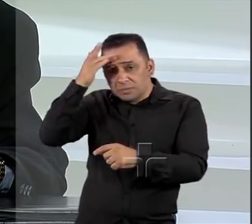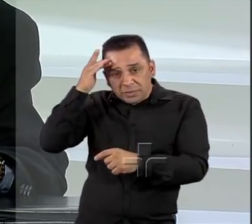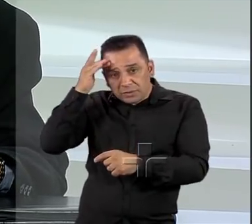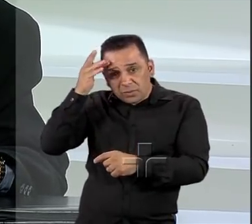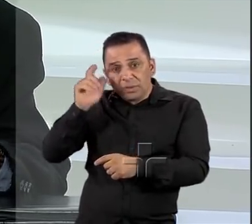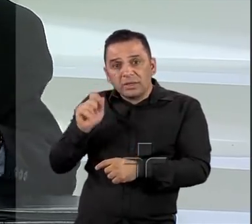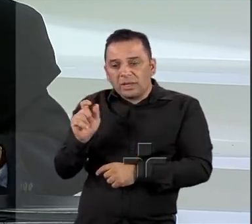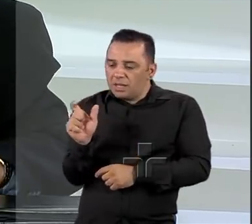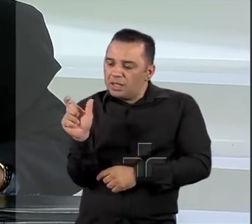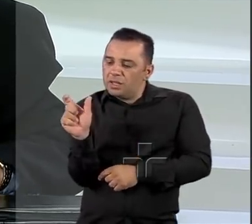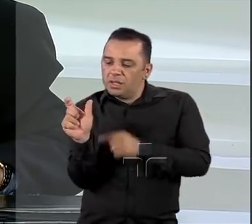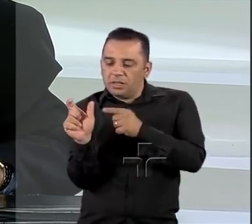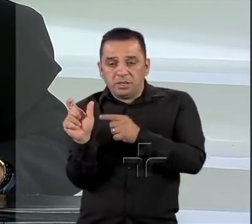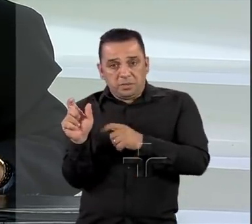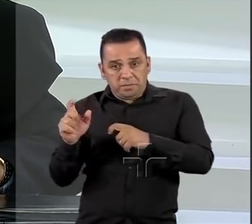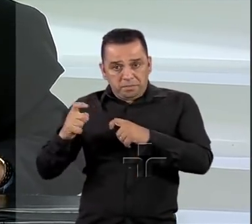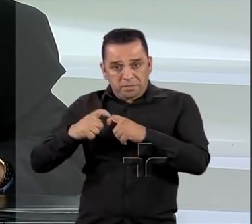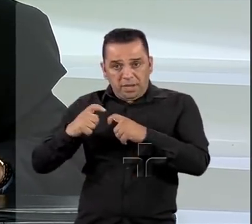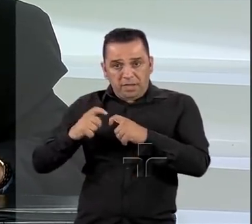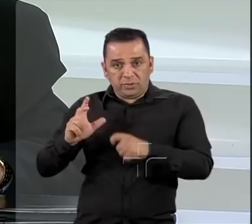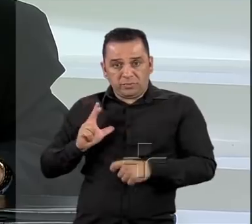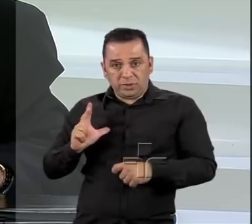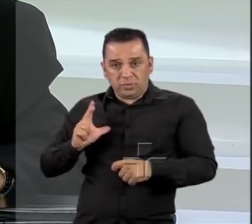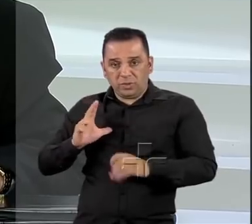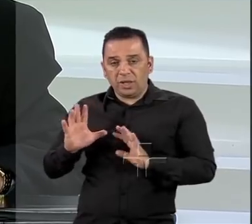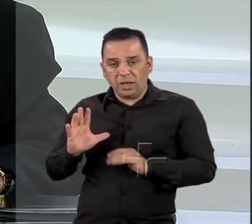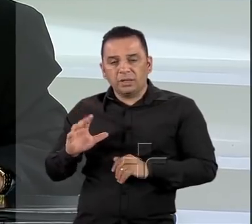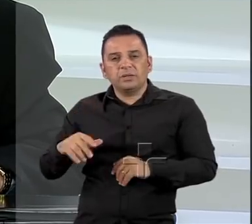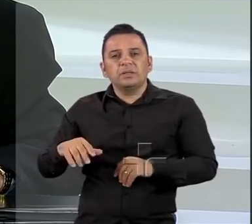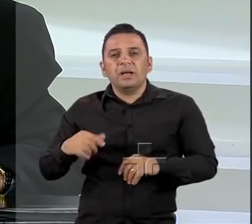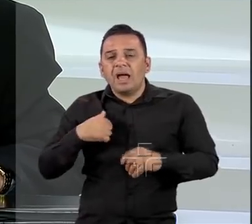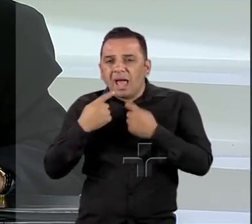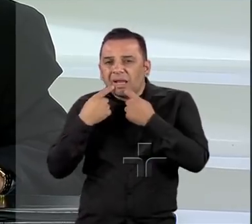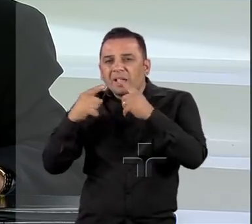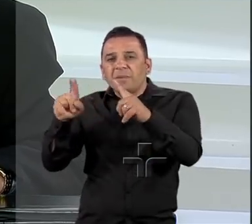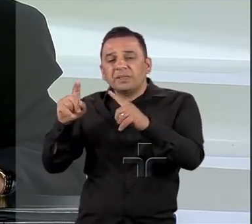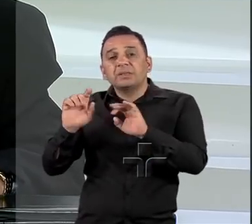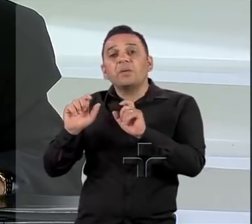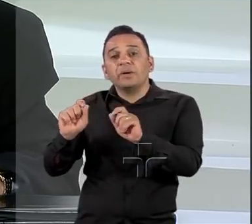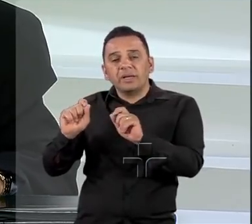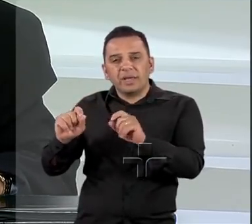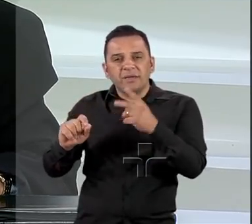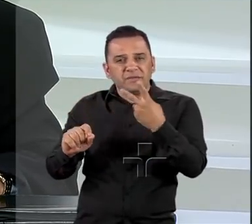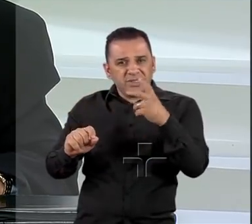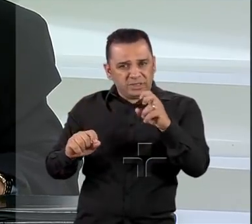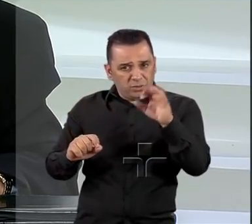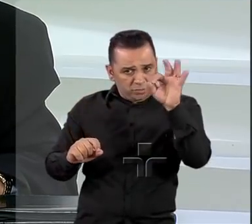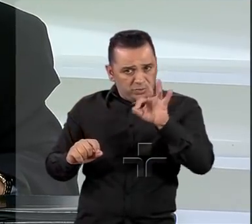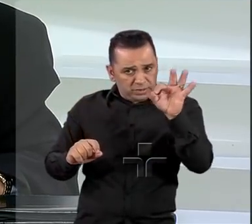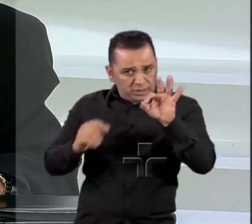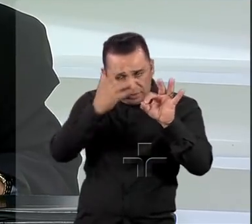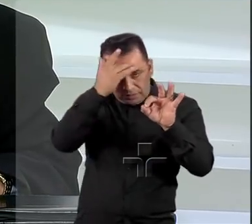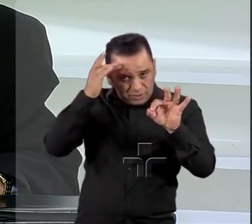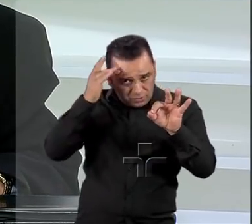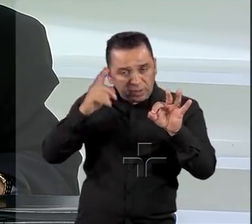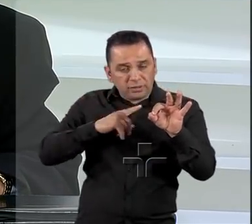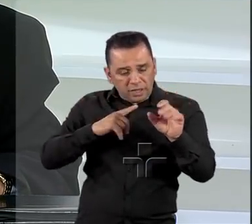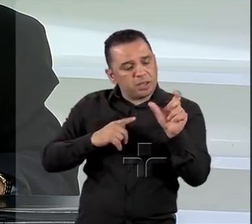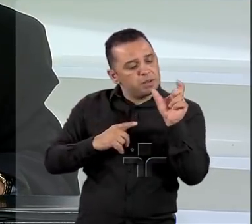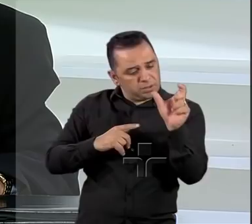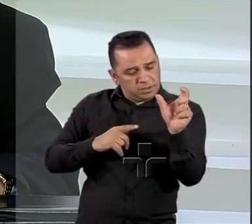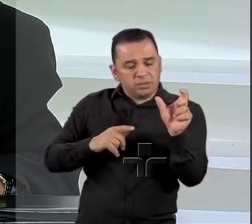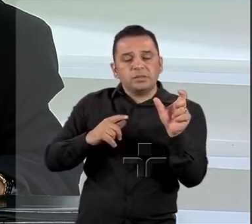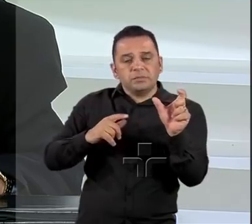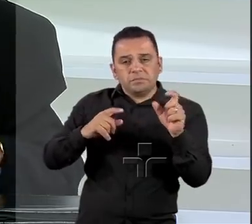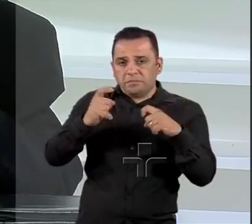saúde. Né? Nós temos aqui 25% da nossa população tem planos de saúde, 75% da